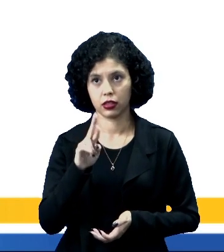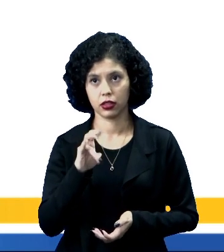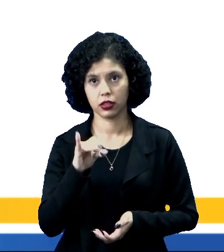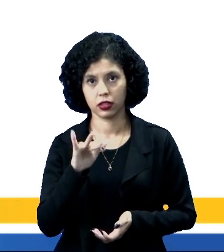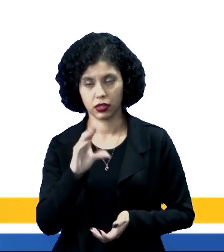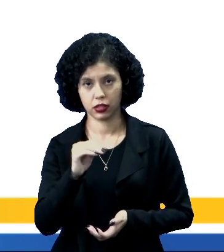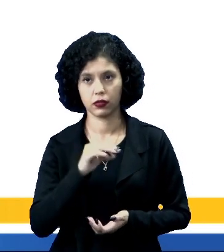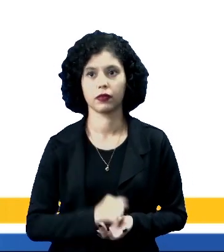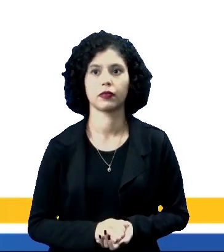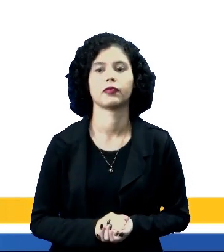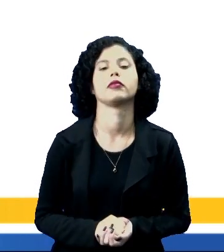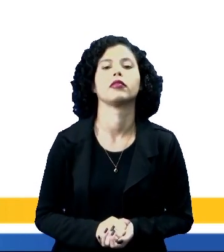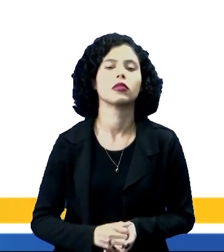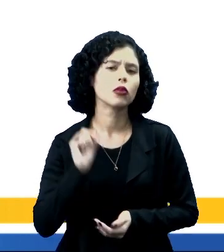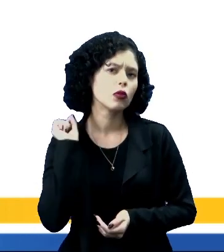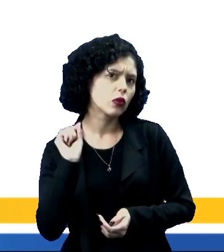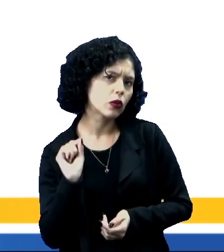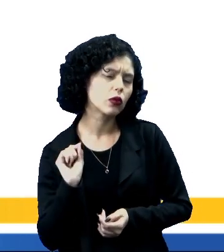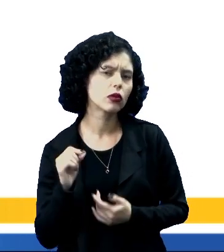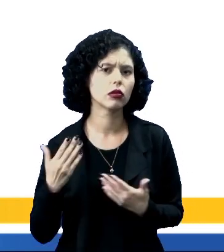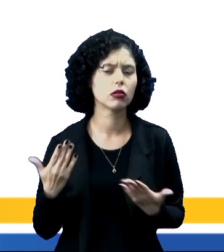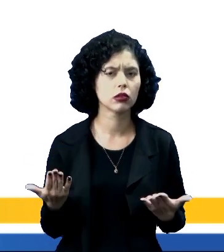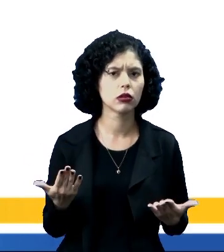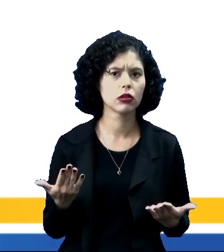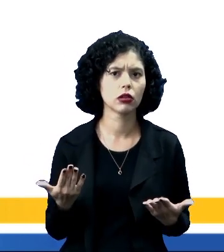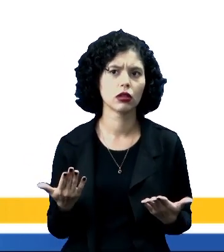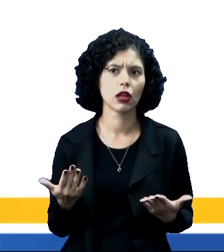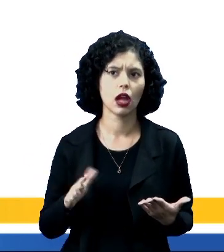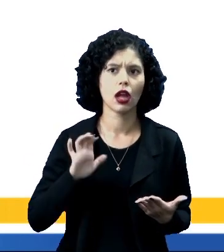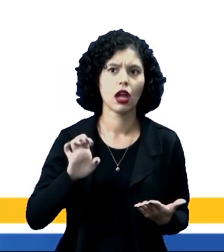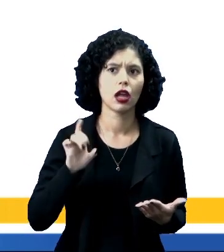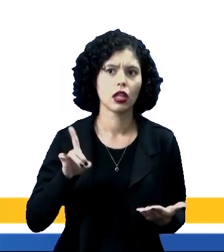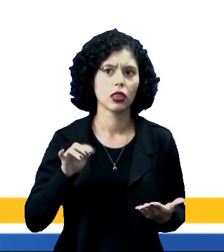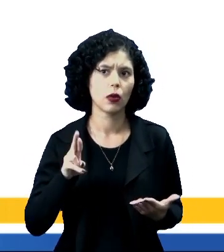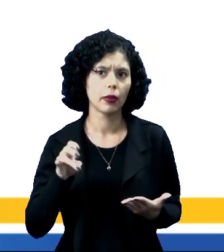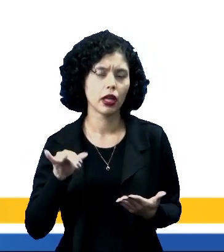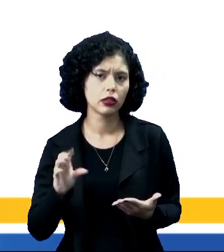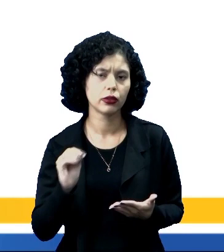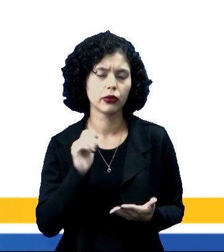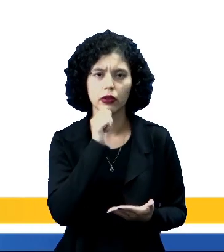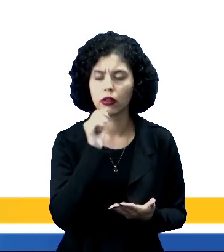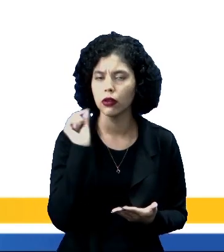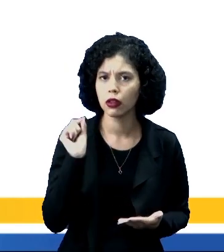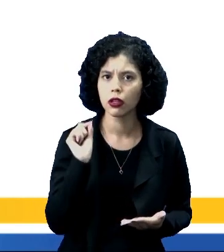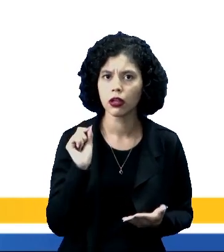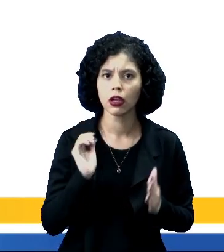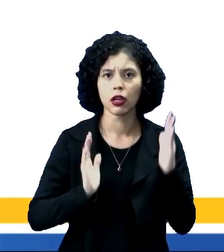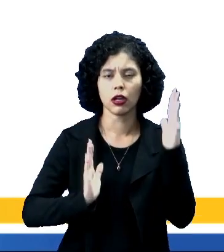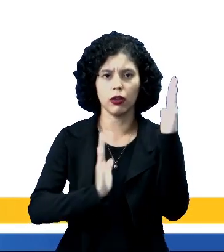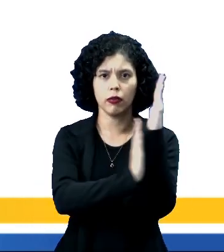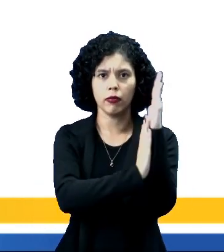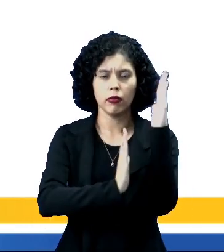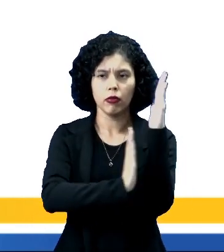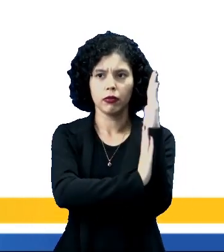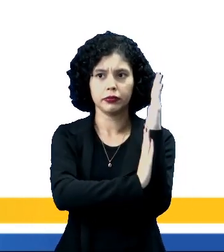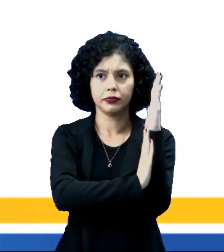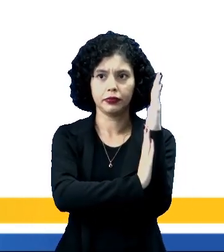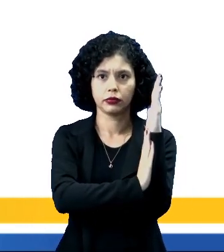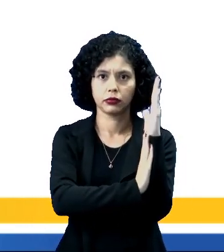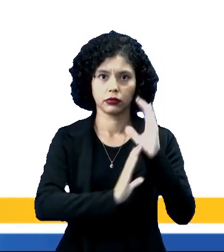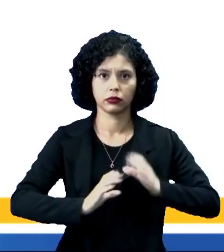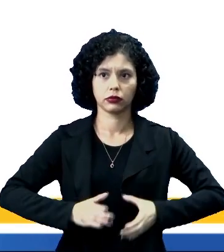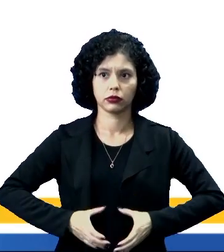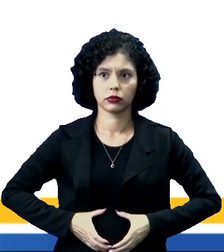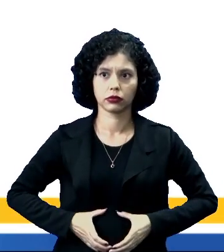endométrio que que vai ser o endométrio o endométrio é a parede interna do